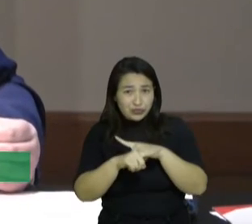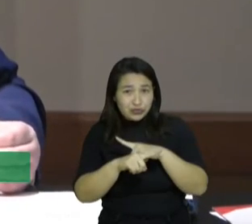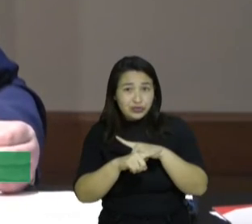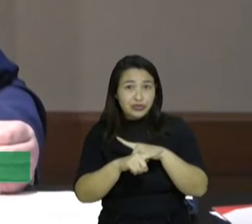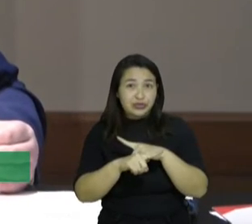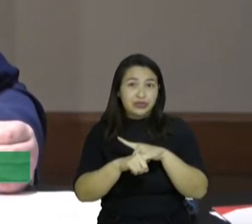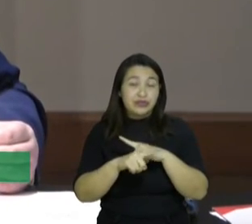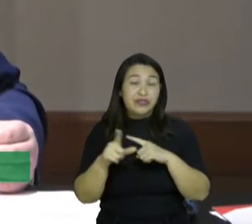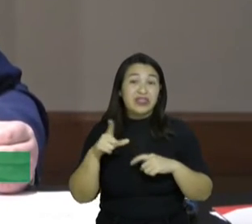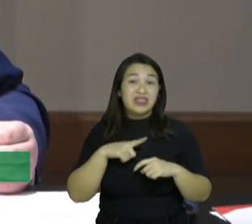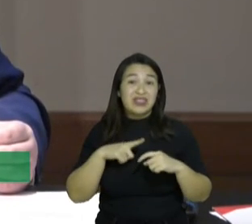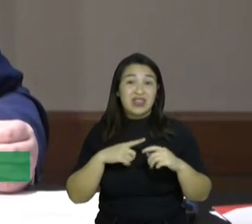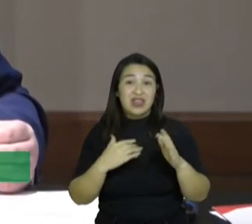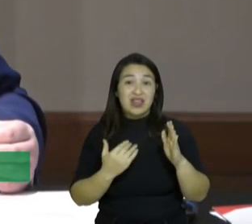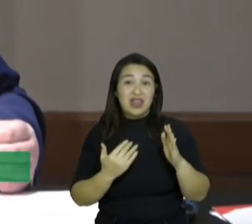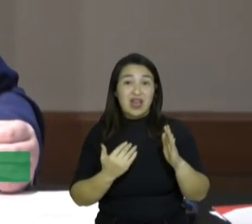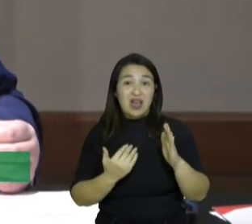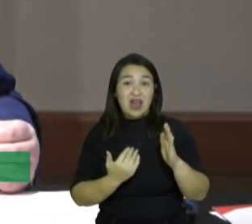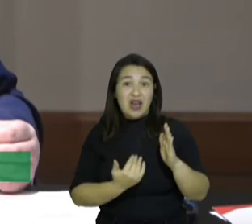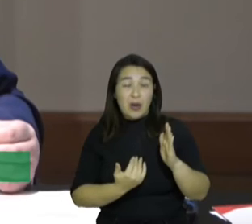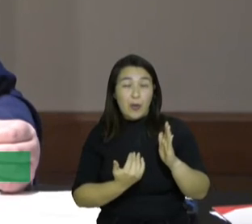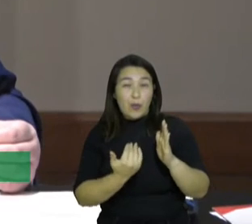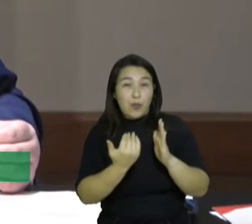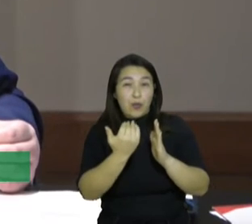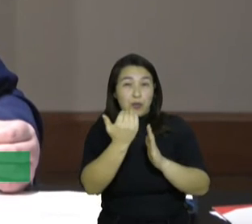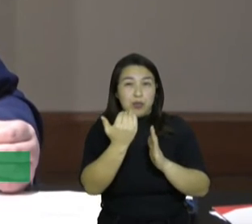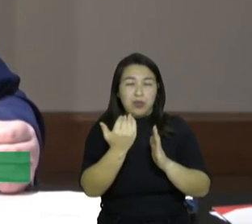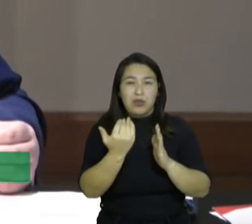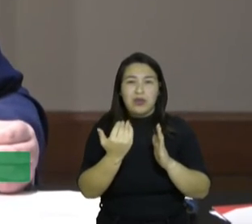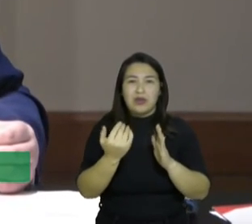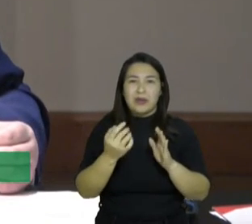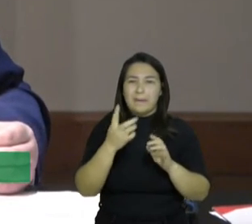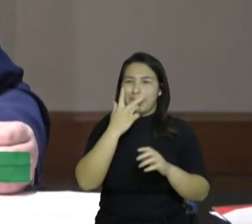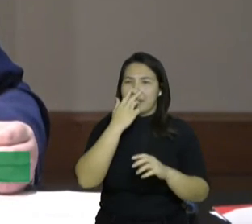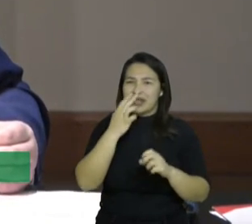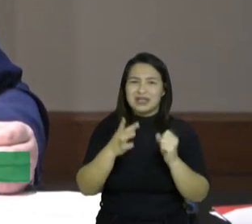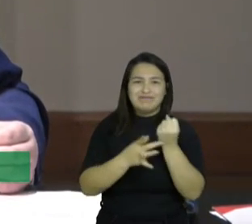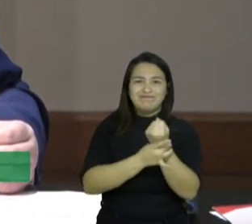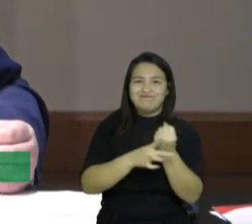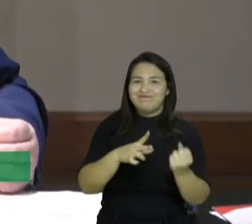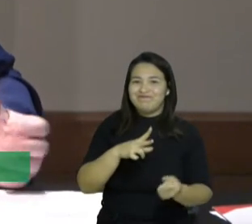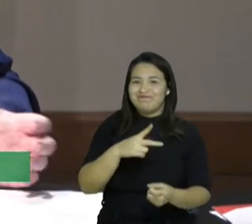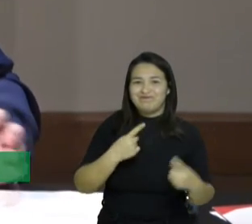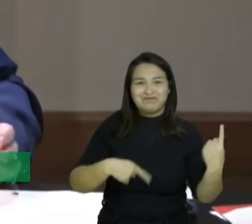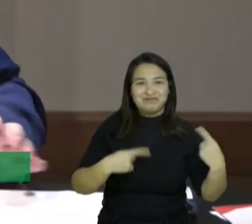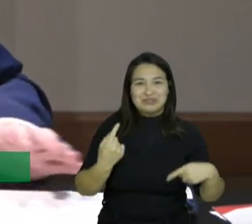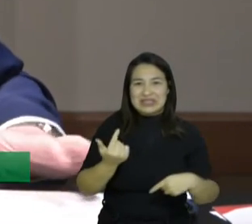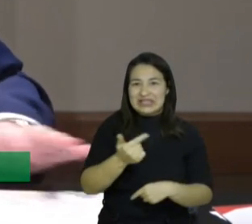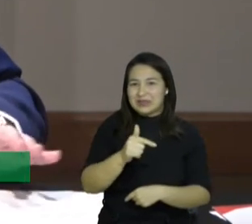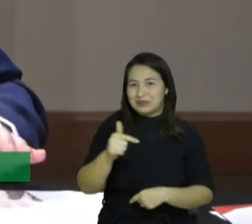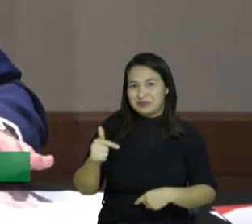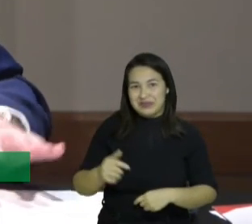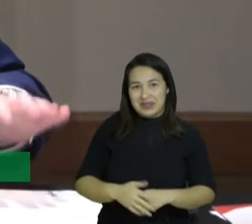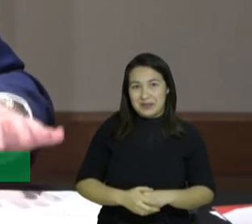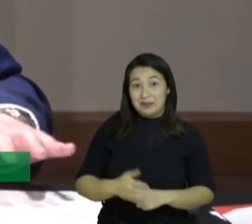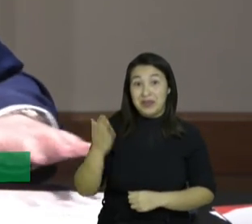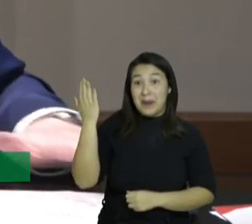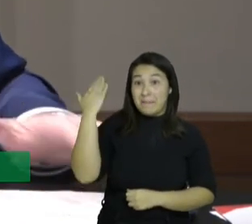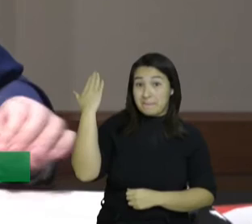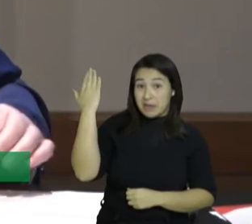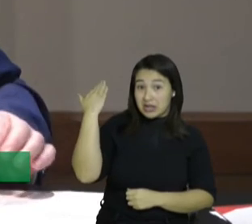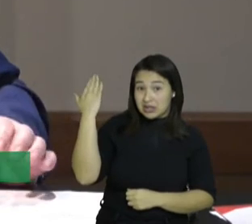um aumento considerável da questão da insegurança política que de alguma forma era um assunto que já estava mais